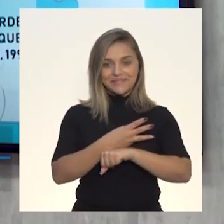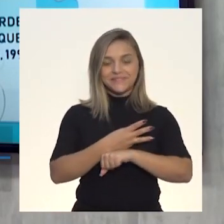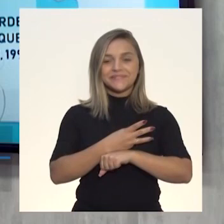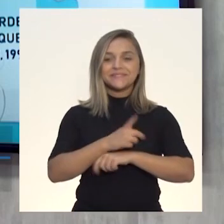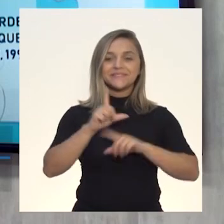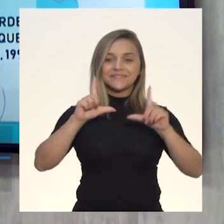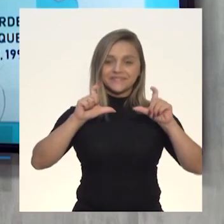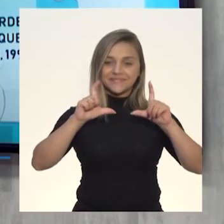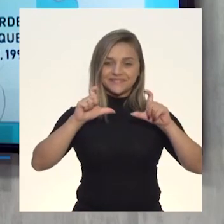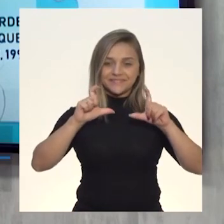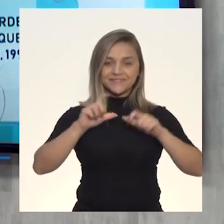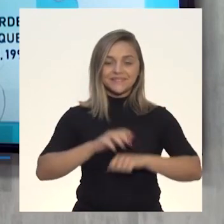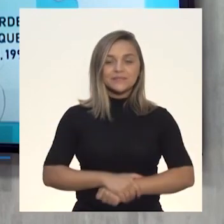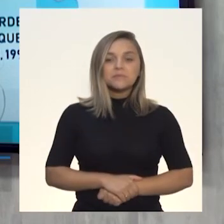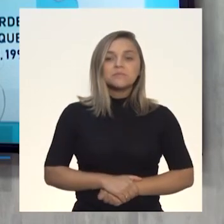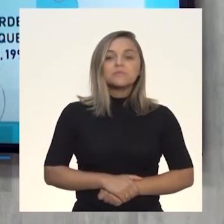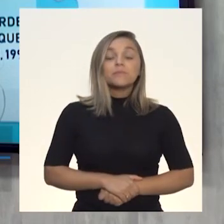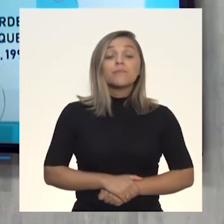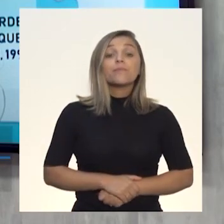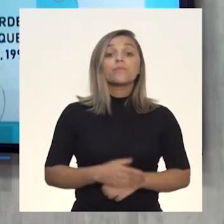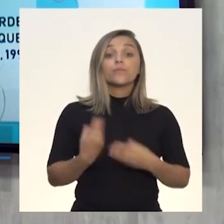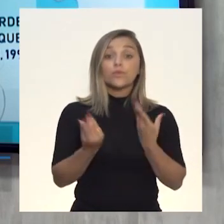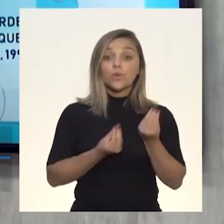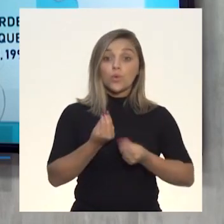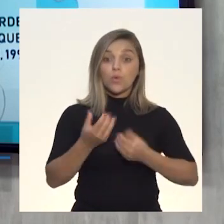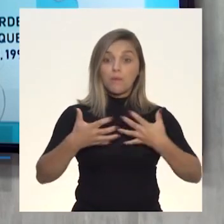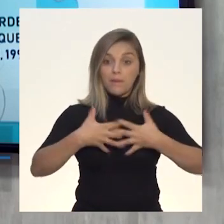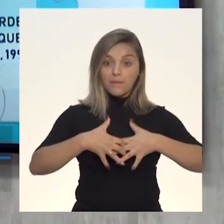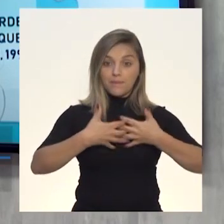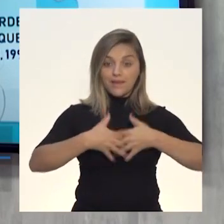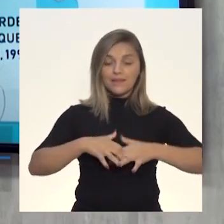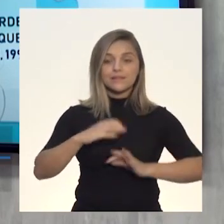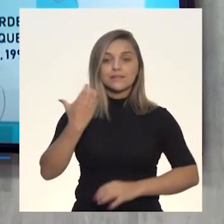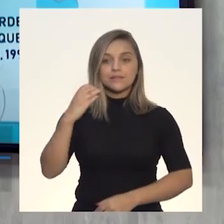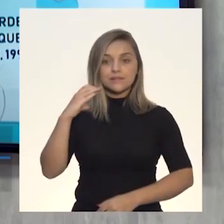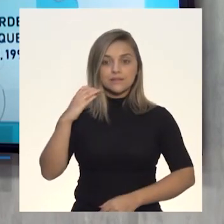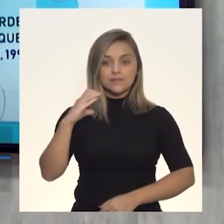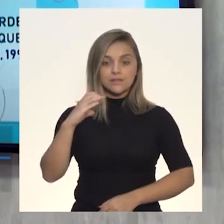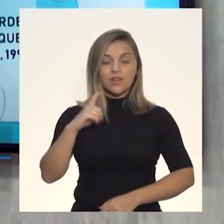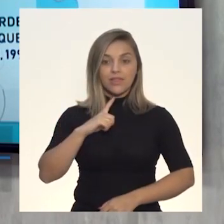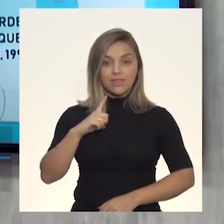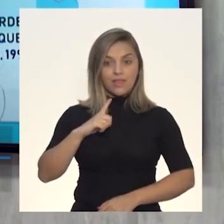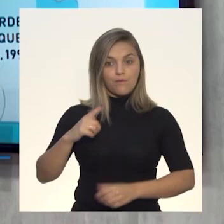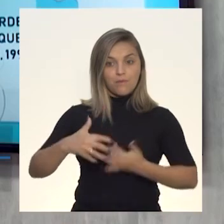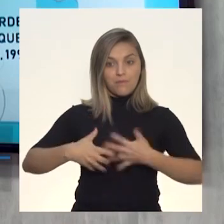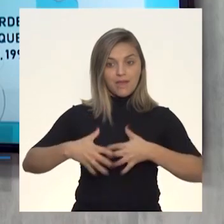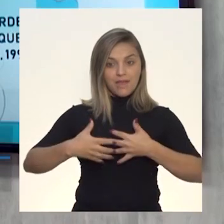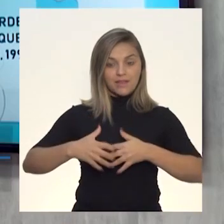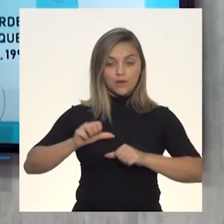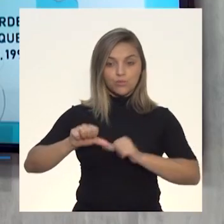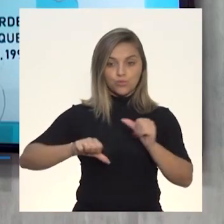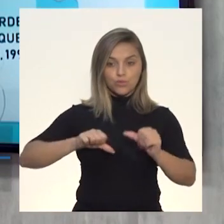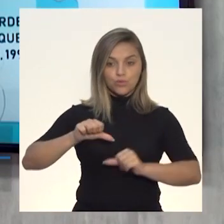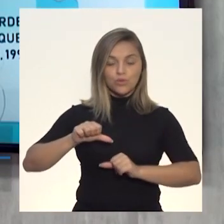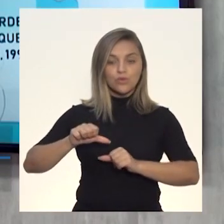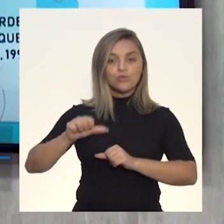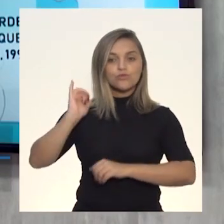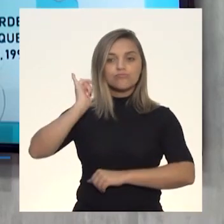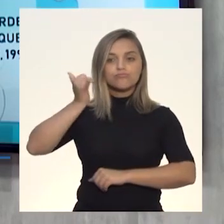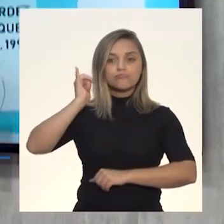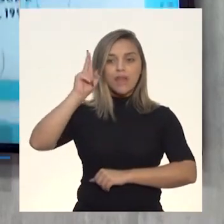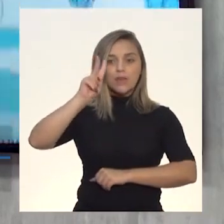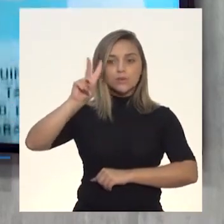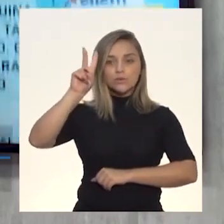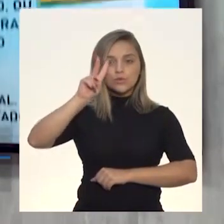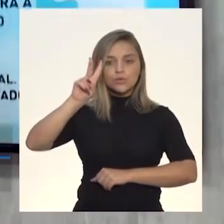como essa estranha máquina de austeros cientistas virou uma máquina de contar histórias para enormes plateias de geração